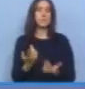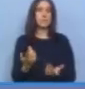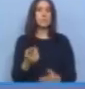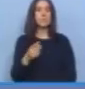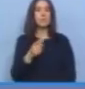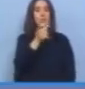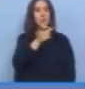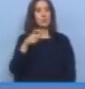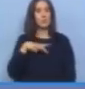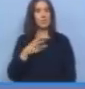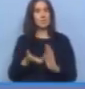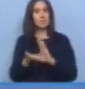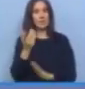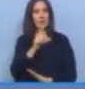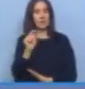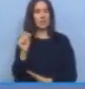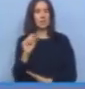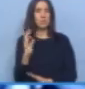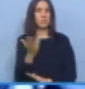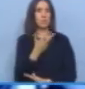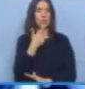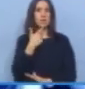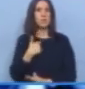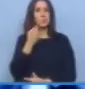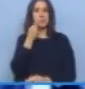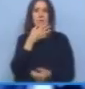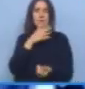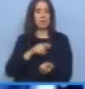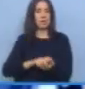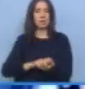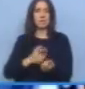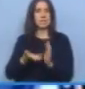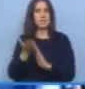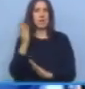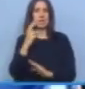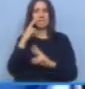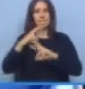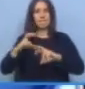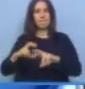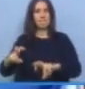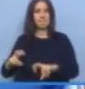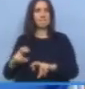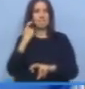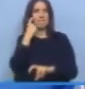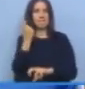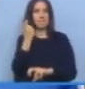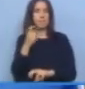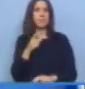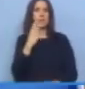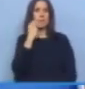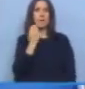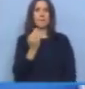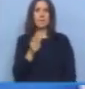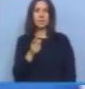muitos dos portugueses que saem dizem que nos está no sangue sair, ir à descoberta. E eu acho que isso, de